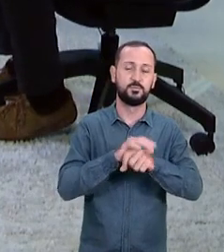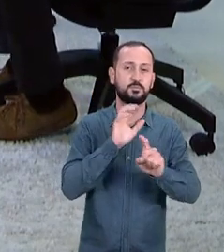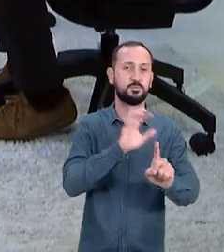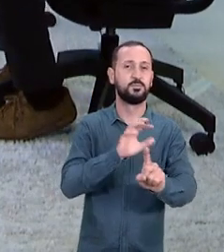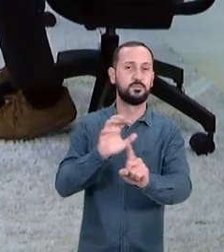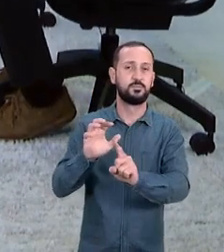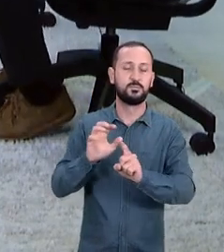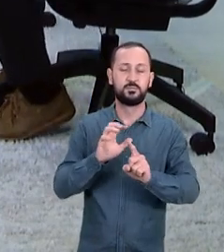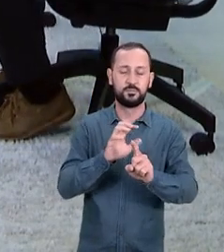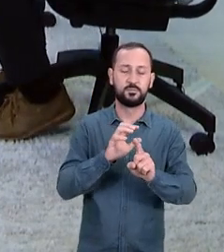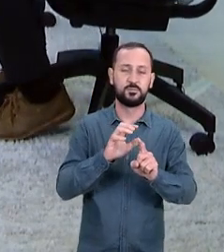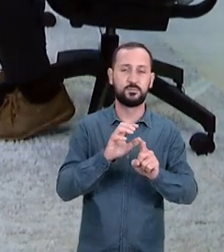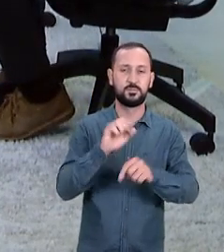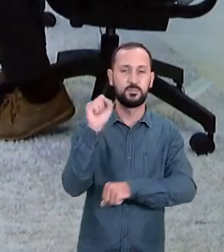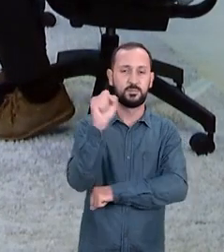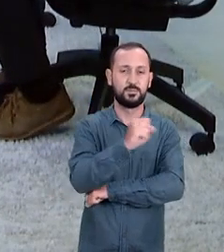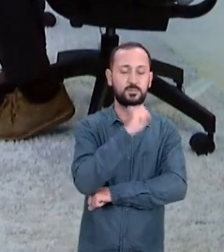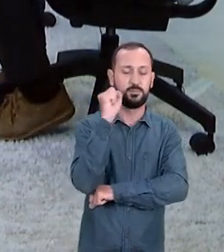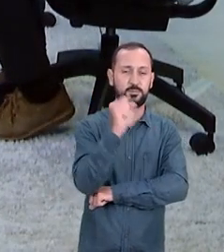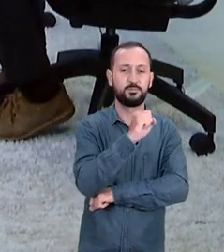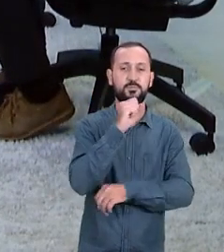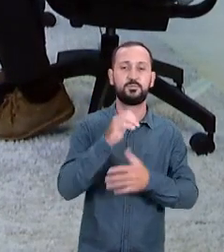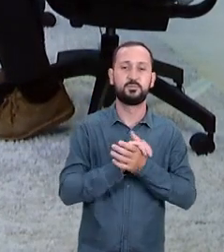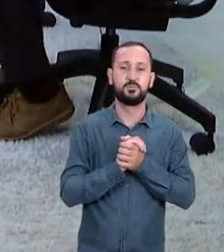consequências podem ser realmente mais graves.